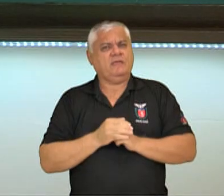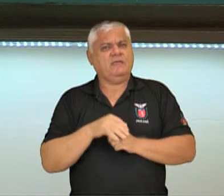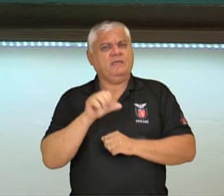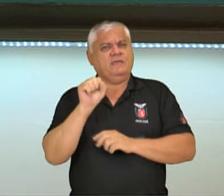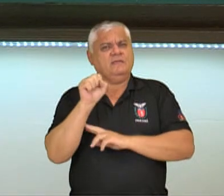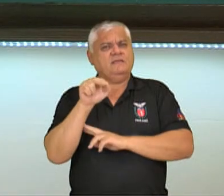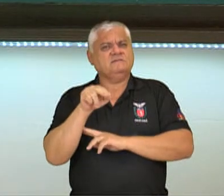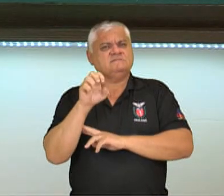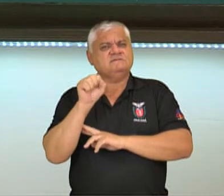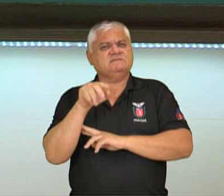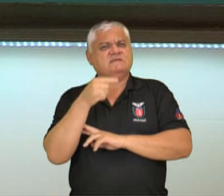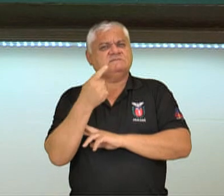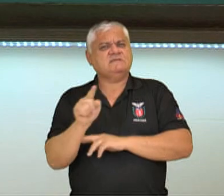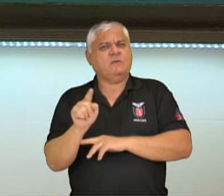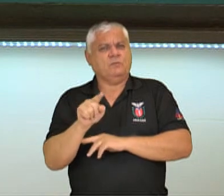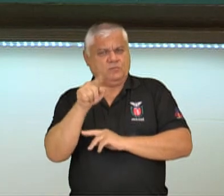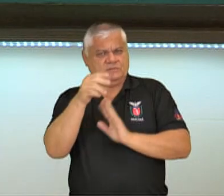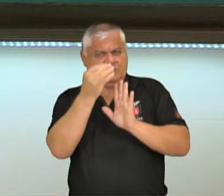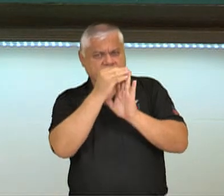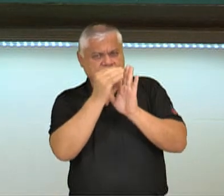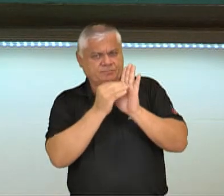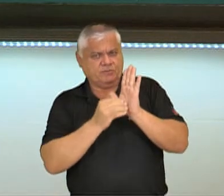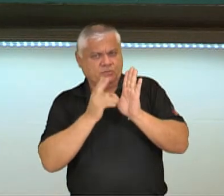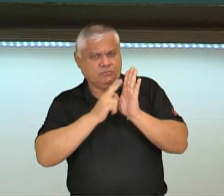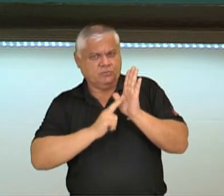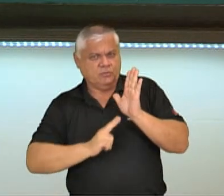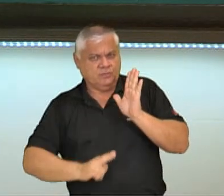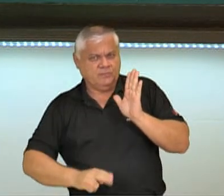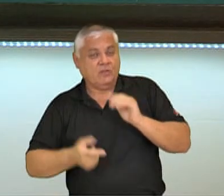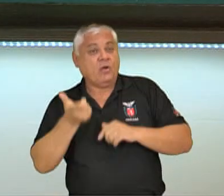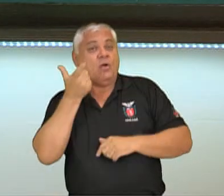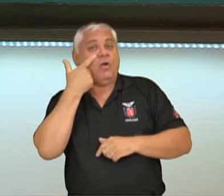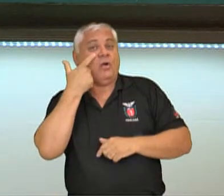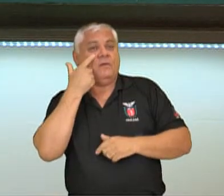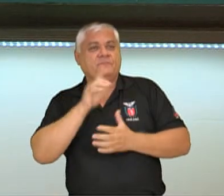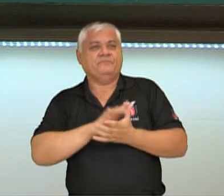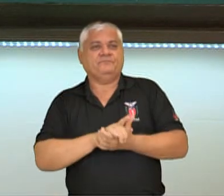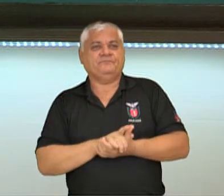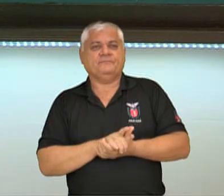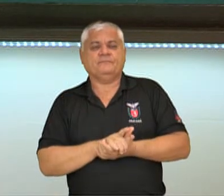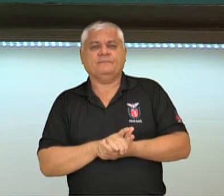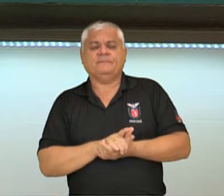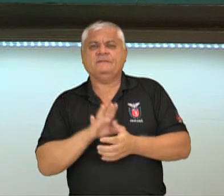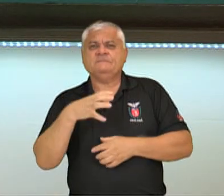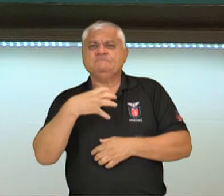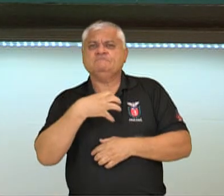uma lista, escrever o nome de algumas? Vamos ver só o que são isso?